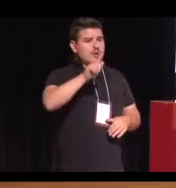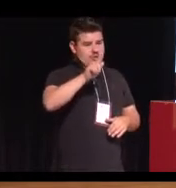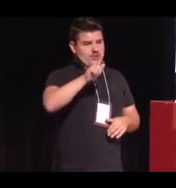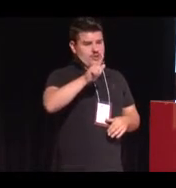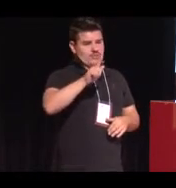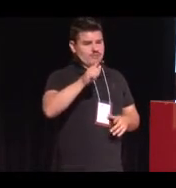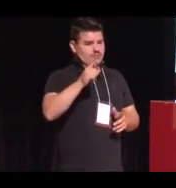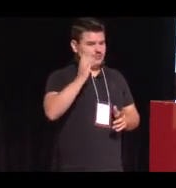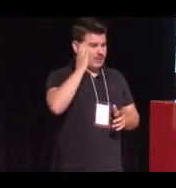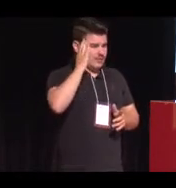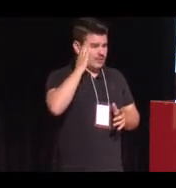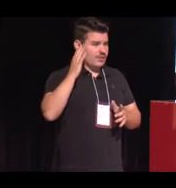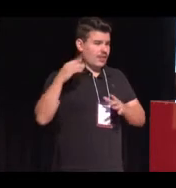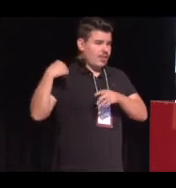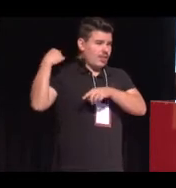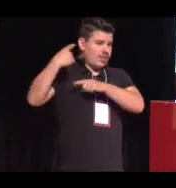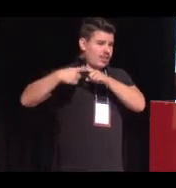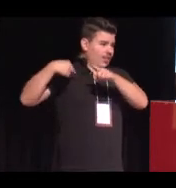família.